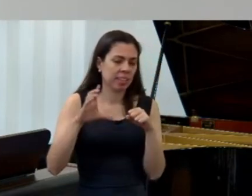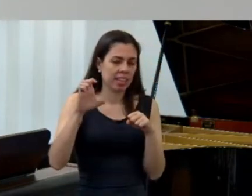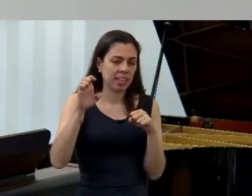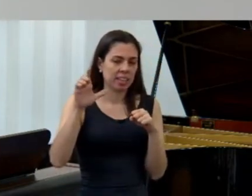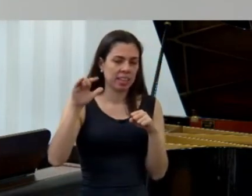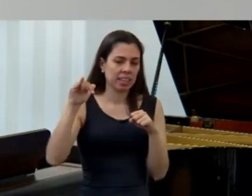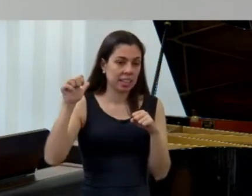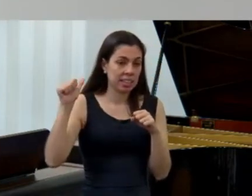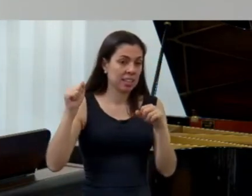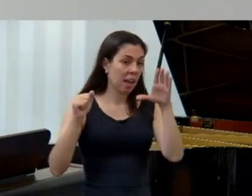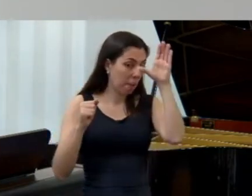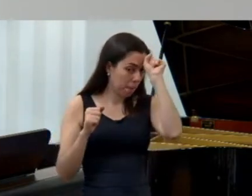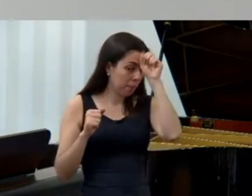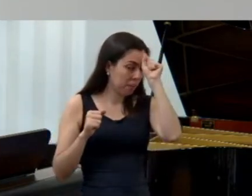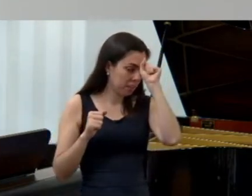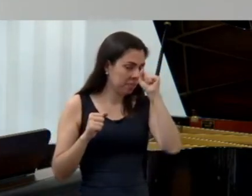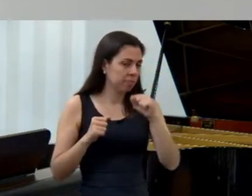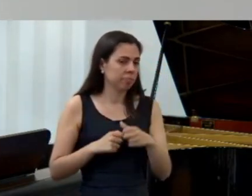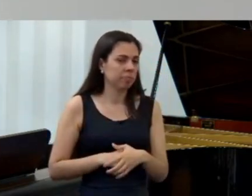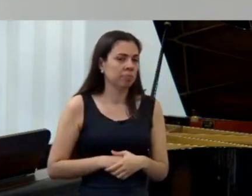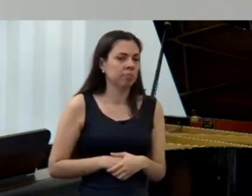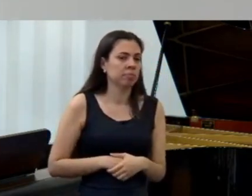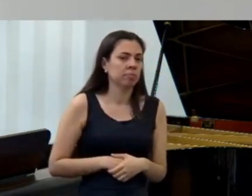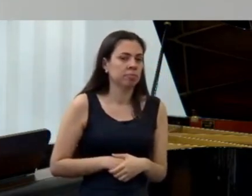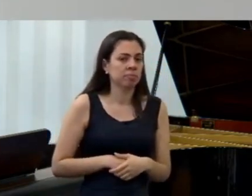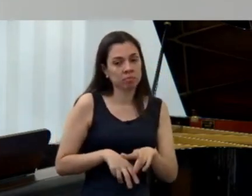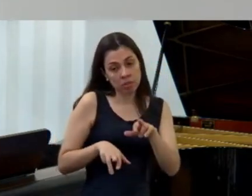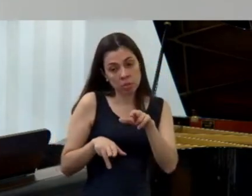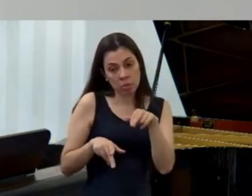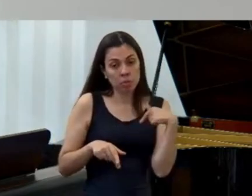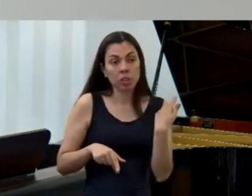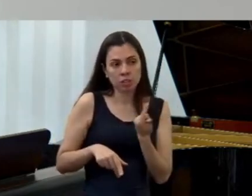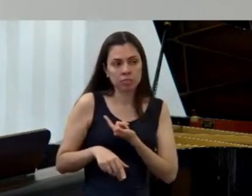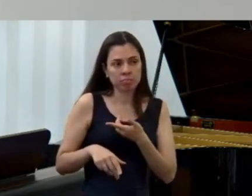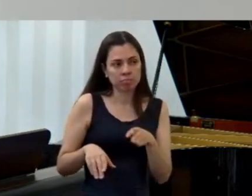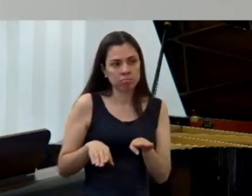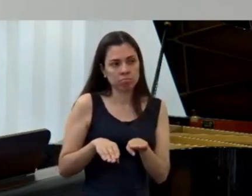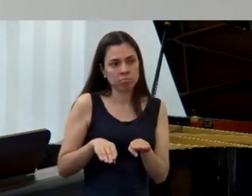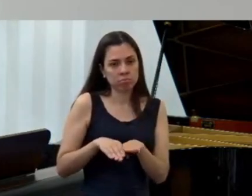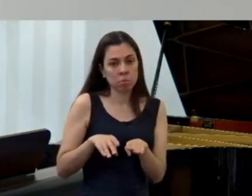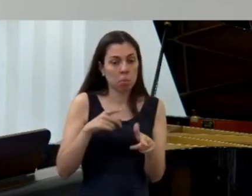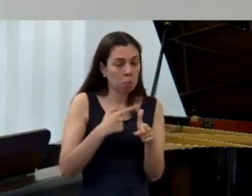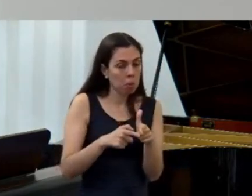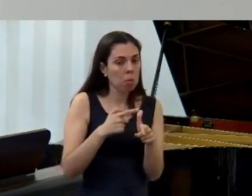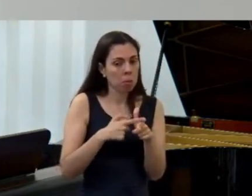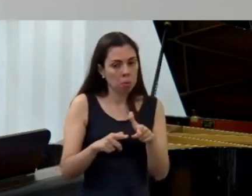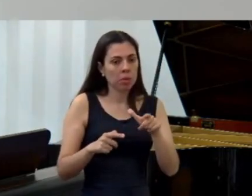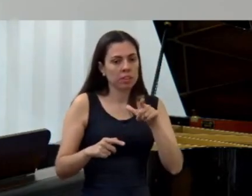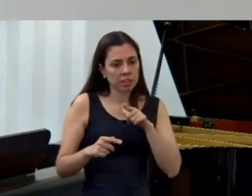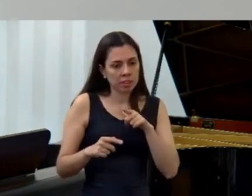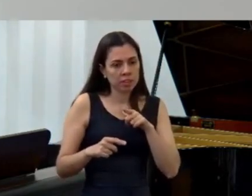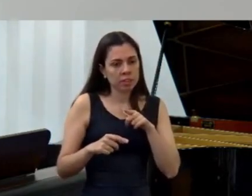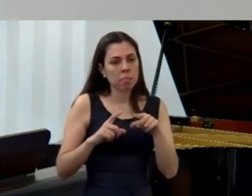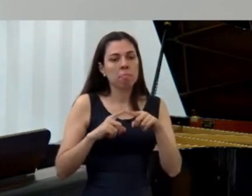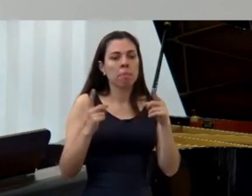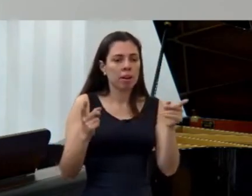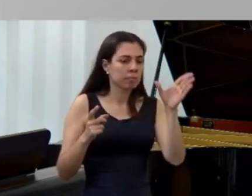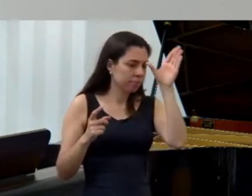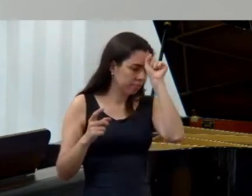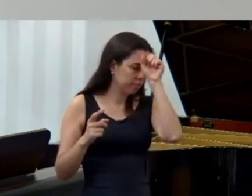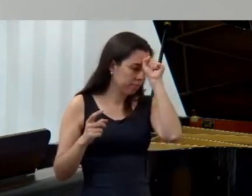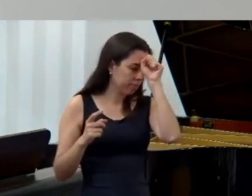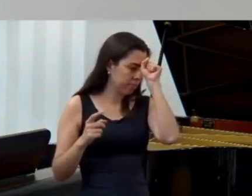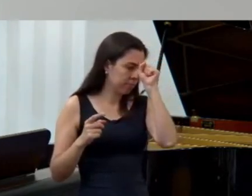conosco, na nossa caminhada. Um momento logo depois em